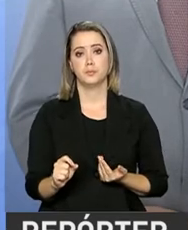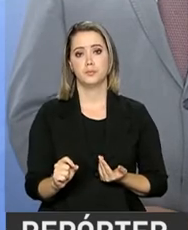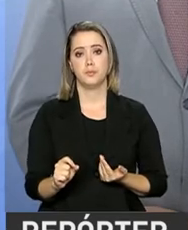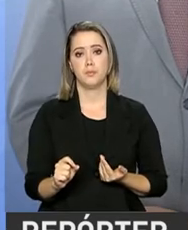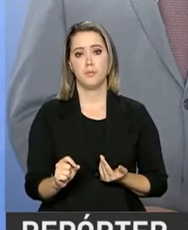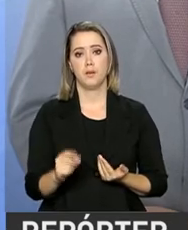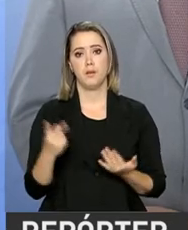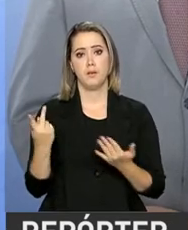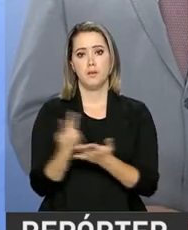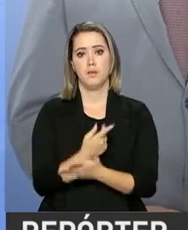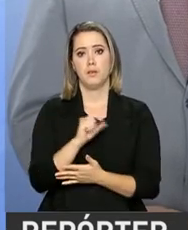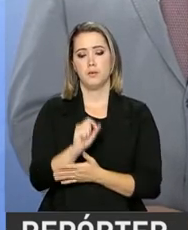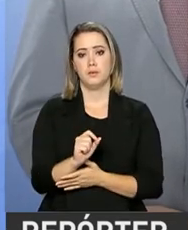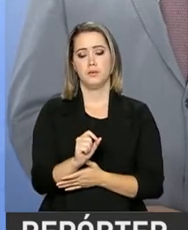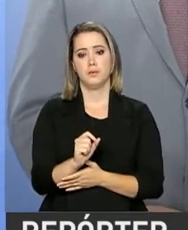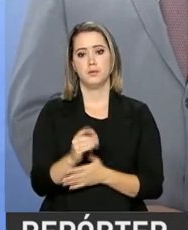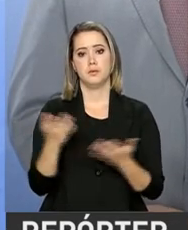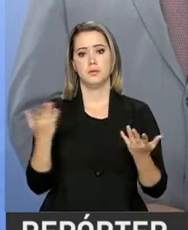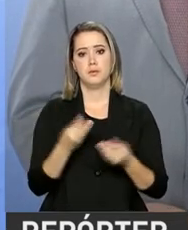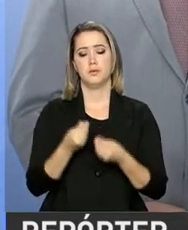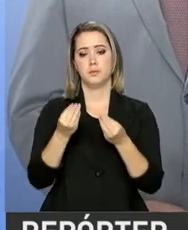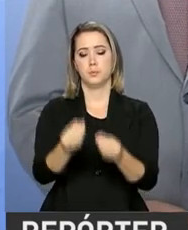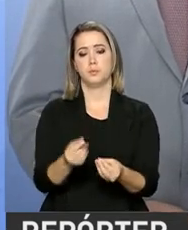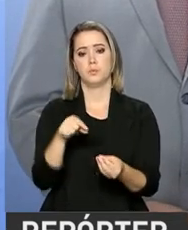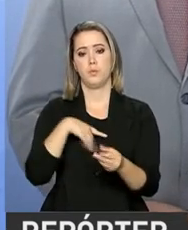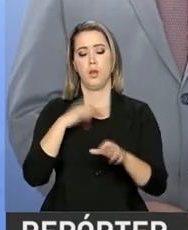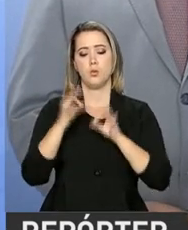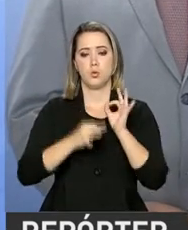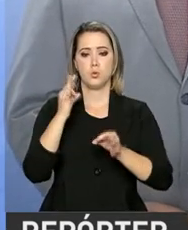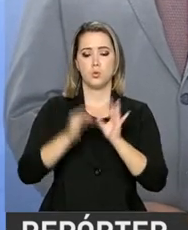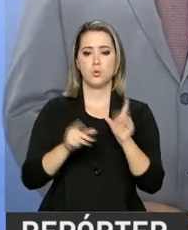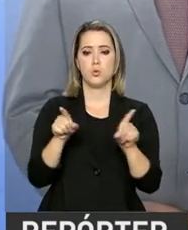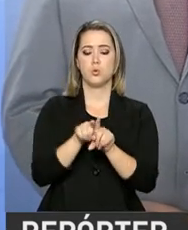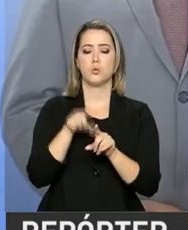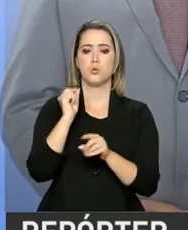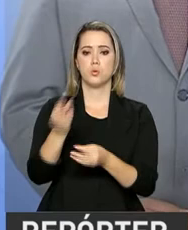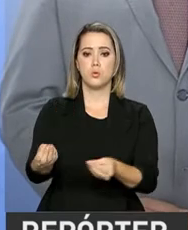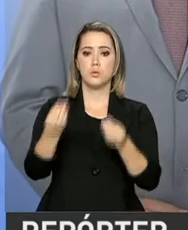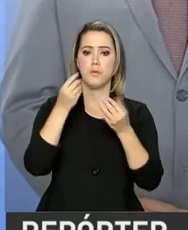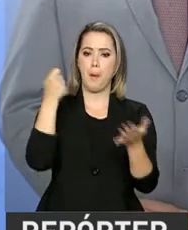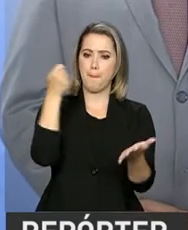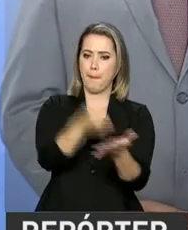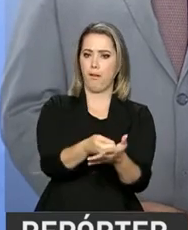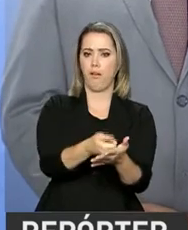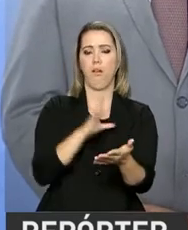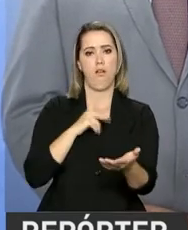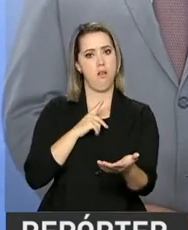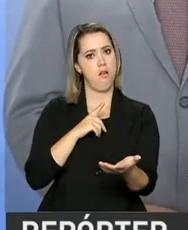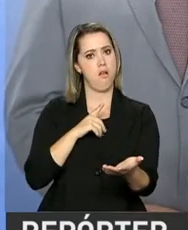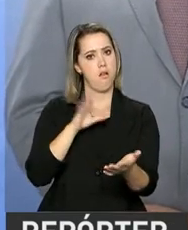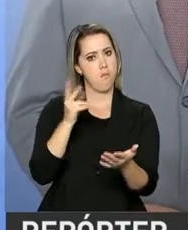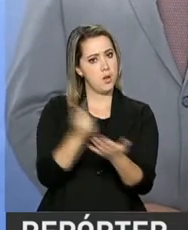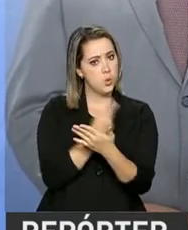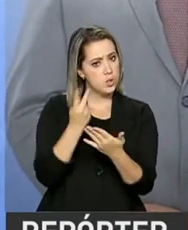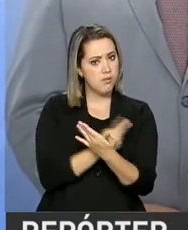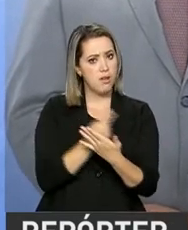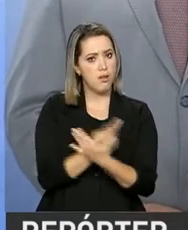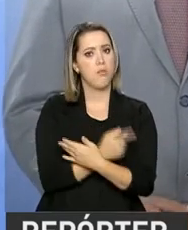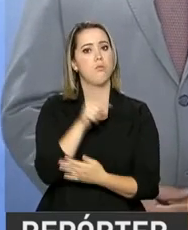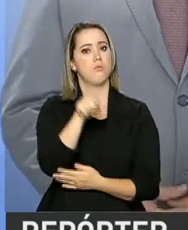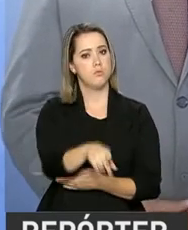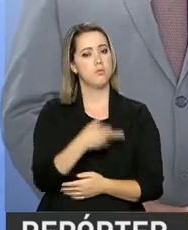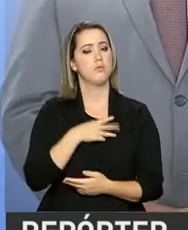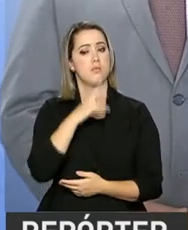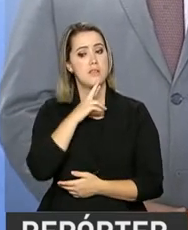seja levado à justiça a pagar pelos danos cometidos e